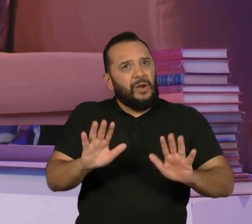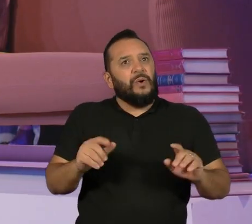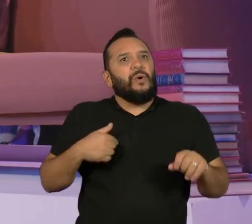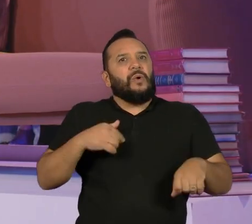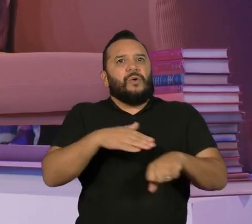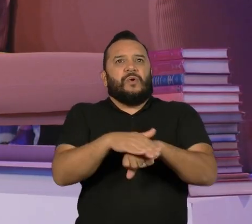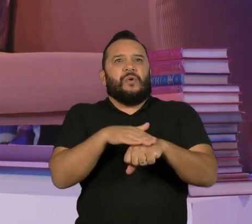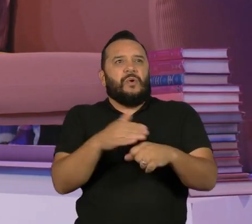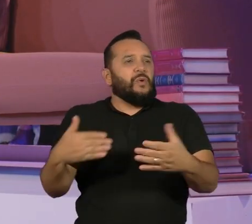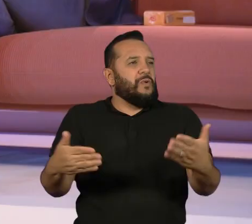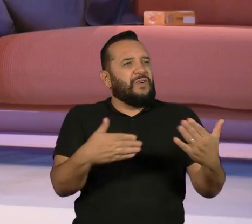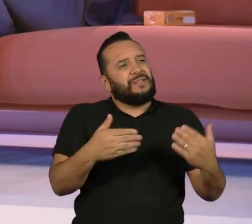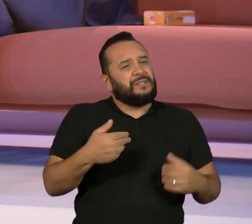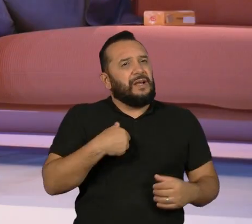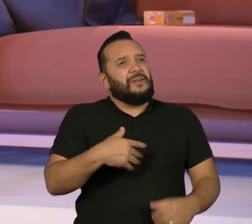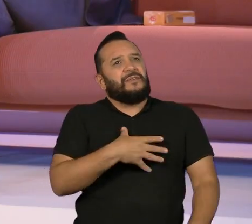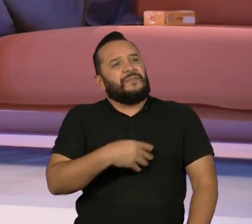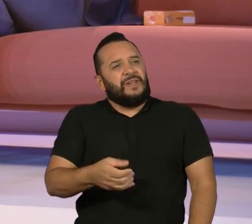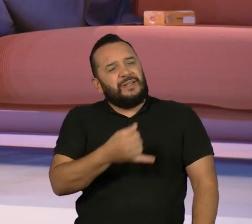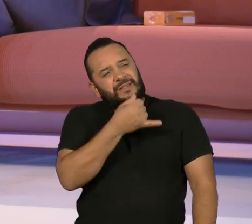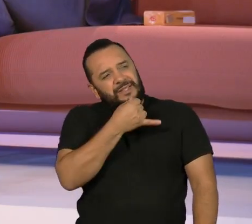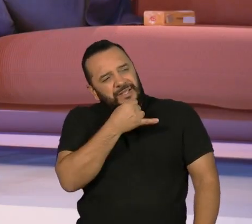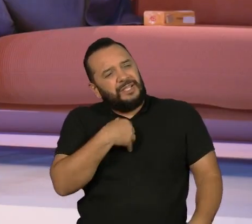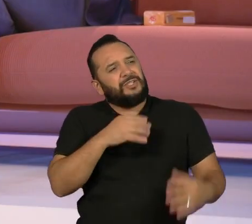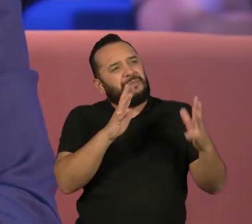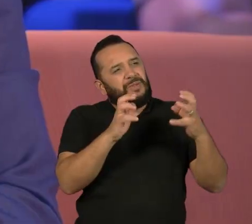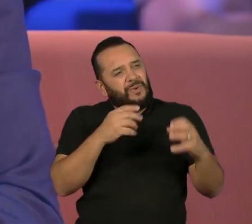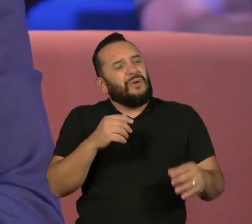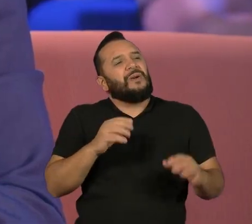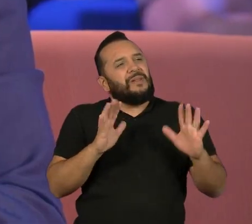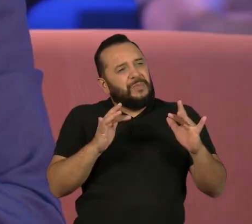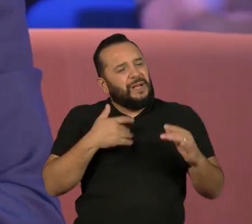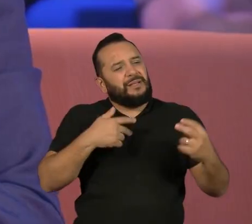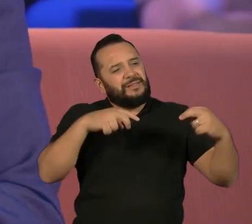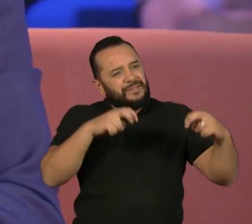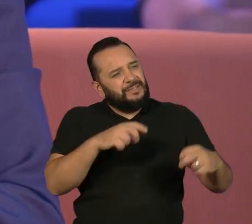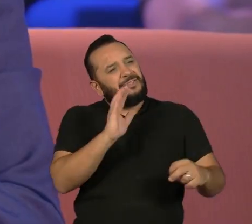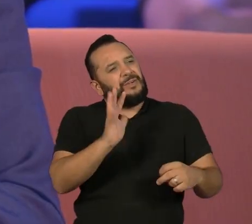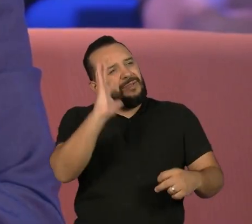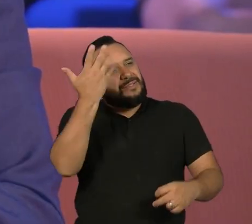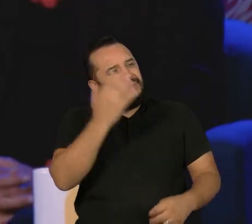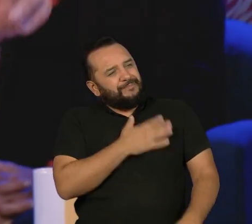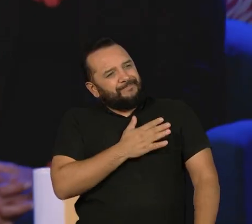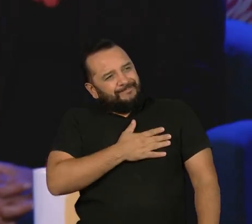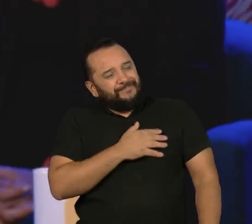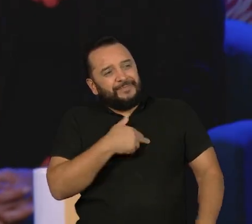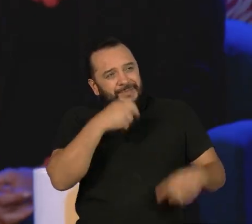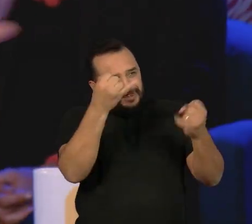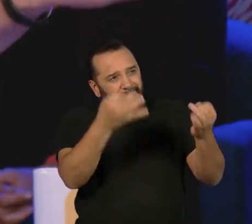Conversar, o filho está triste porque brigou com a namorada, o pai senta e fala assim: filho, eu já passei por isso. Vou